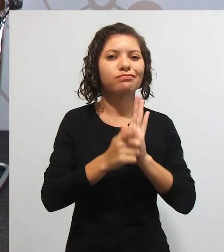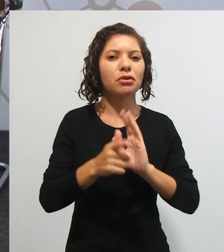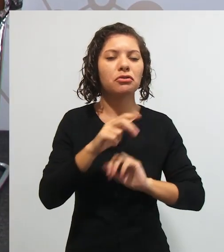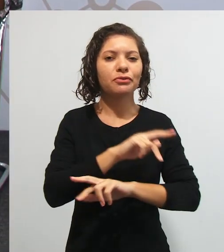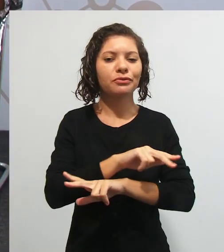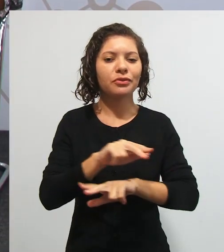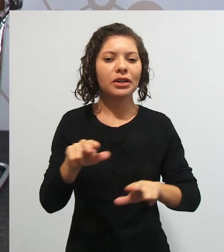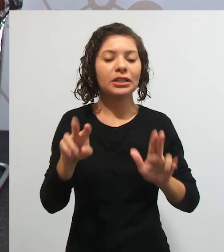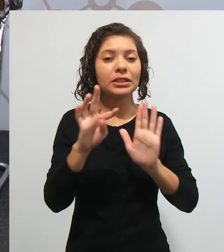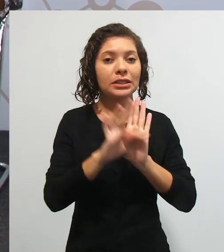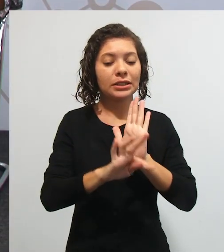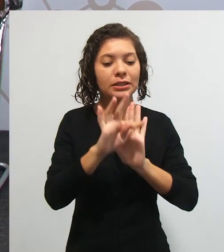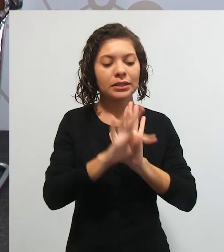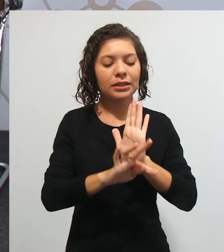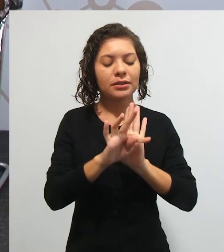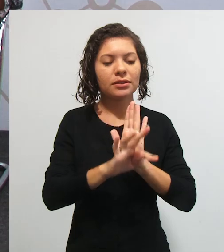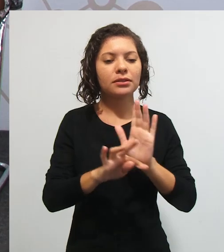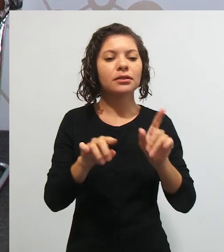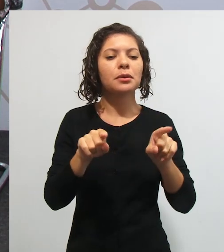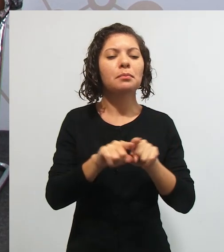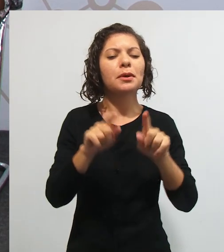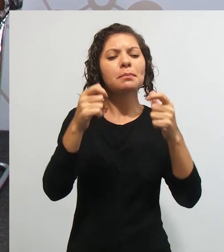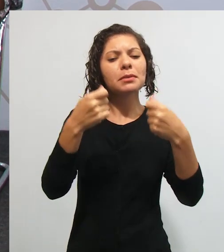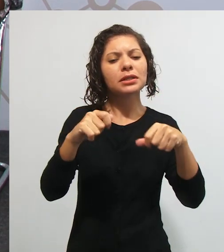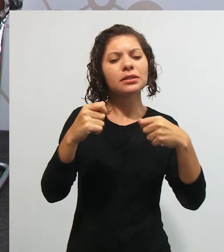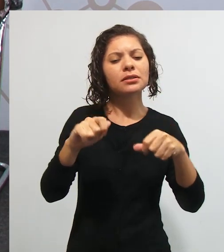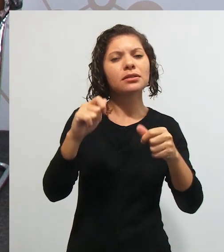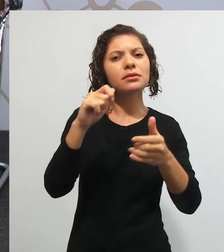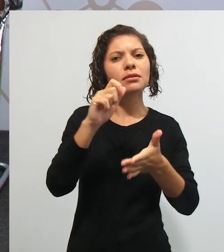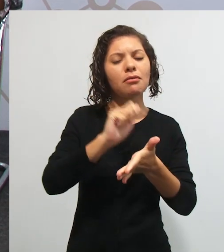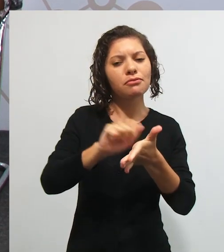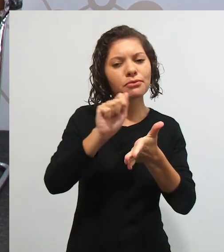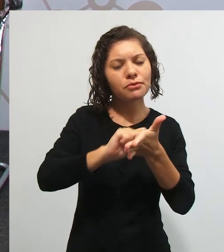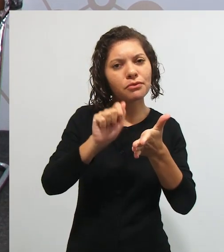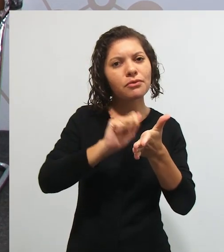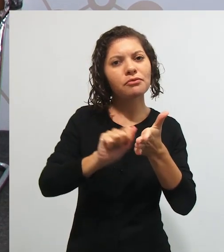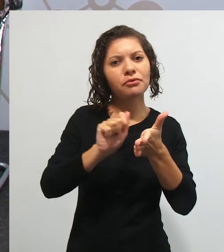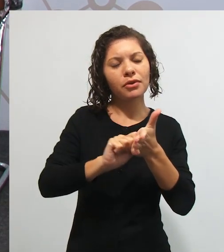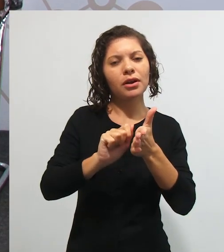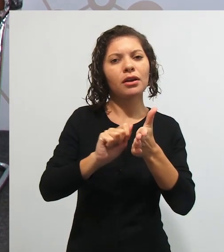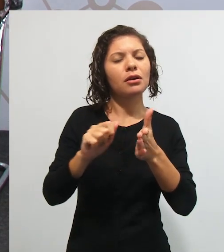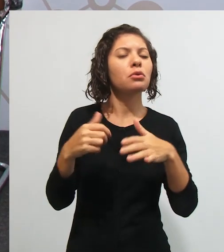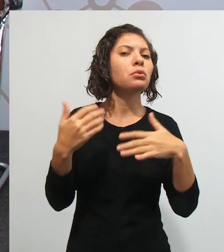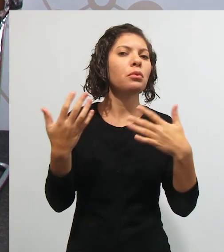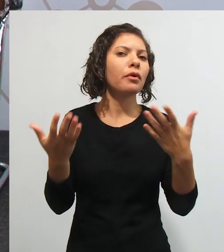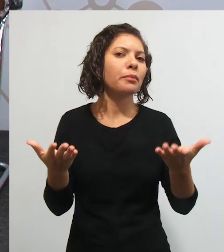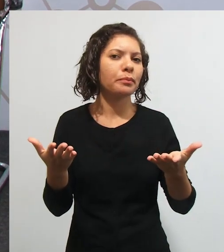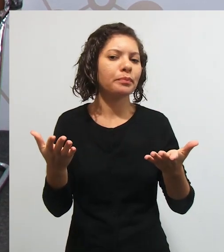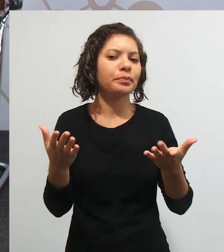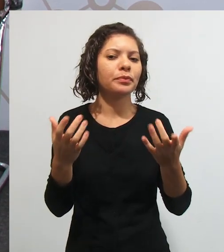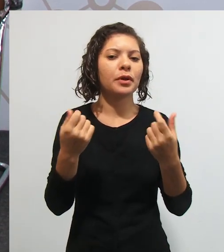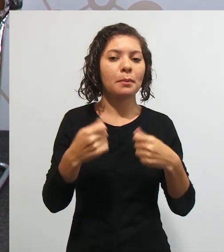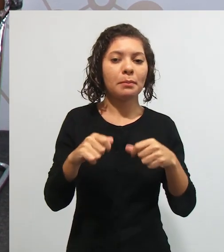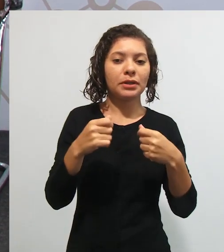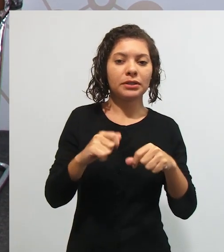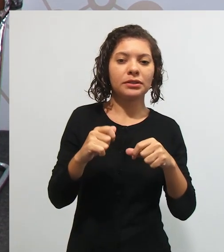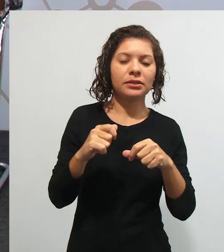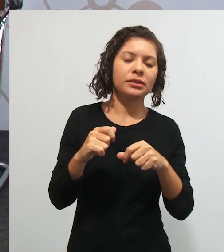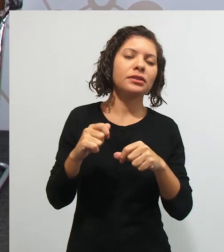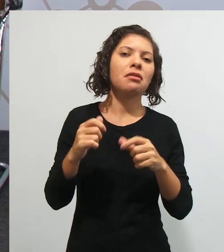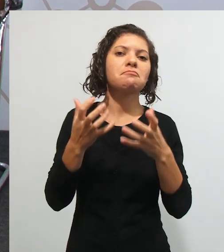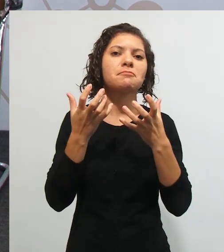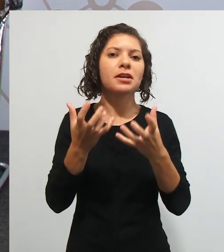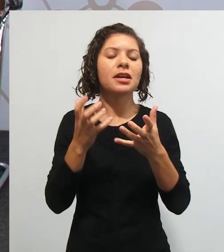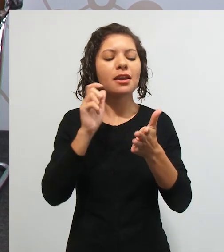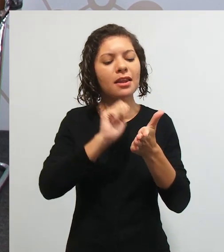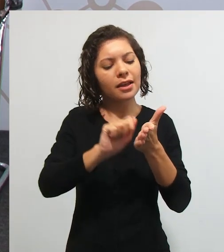de alfabetização e as necessidades de escrever, já que escrevemos para suprir necessidades, e para isso é preciso ter o que dizer,